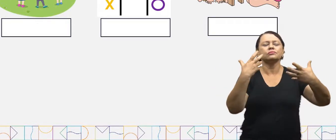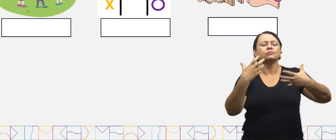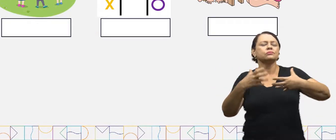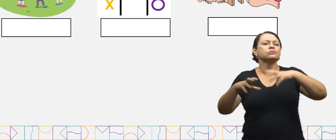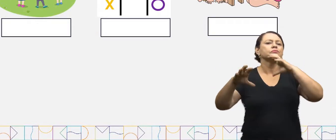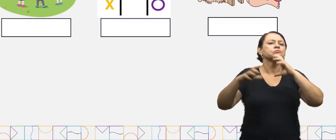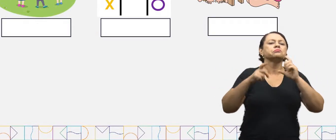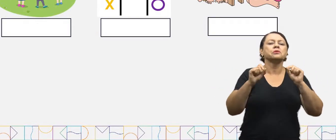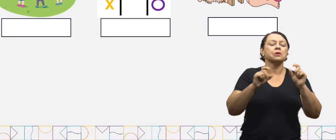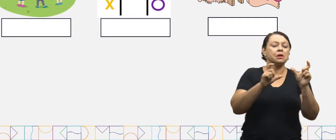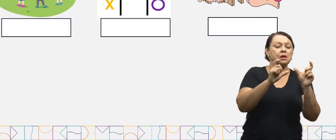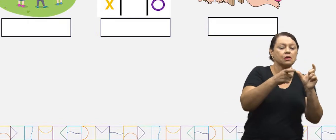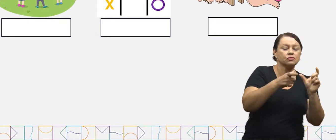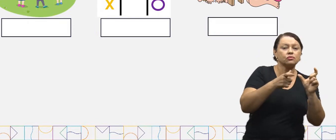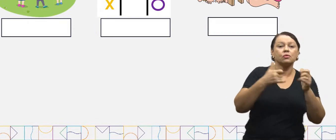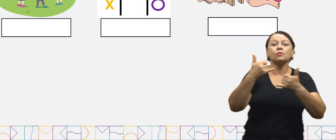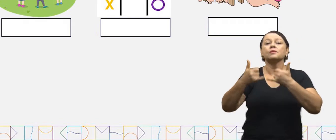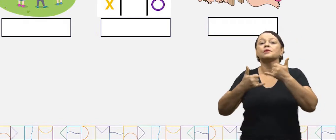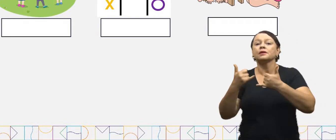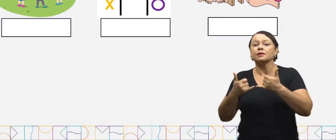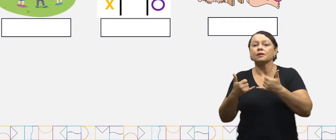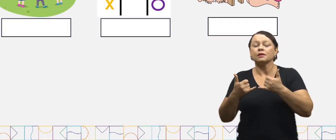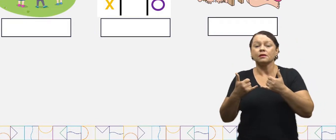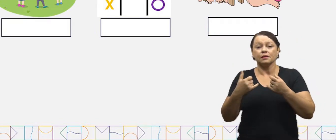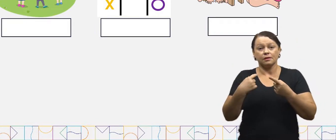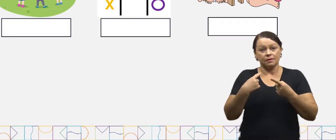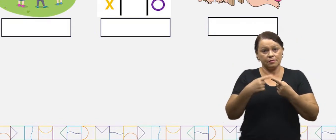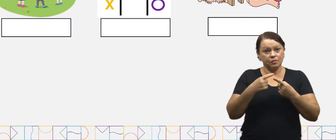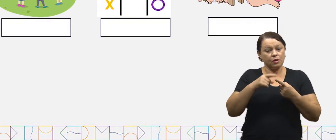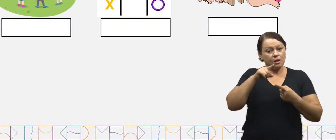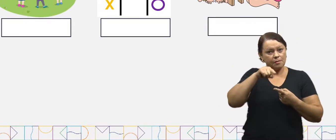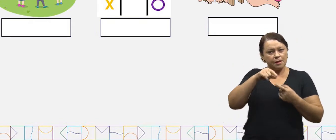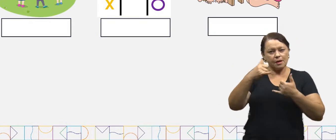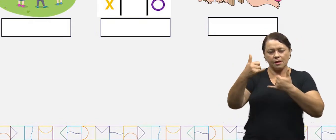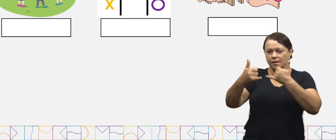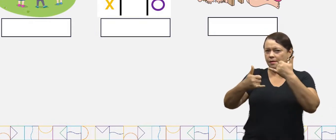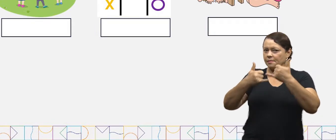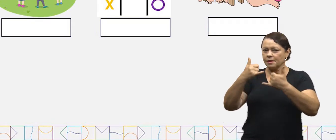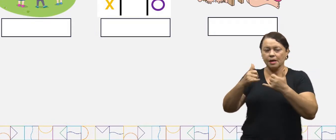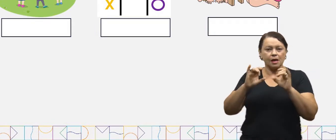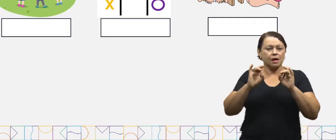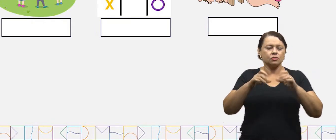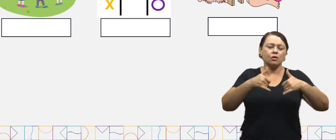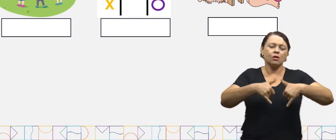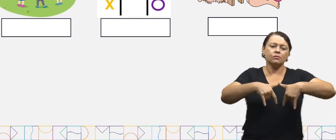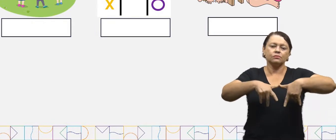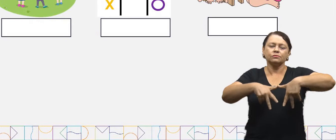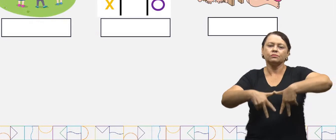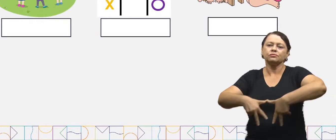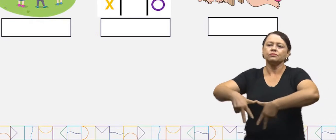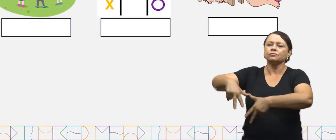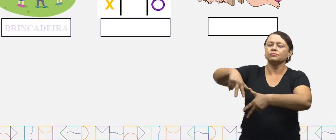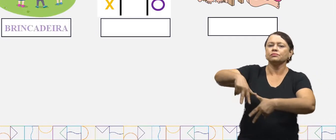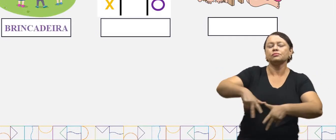jogo? Lembrando que para brincar, você só apenas roda e canta a música até o